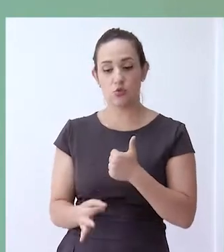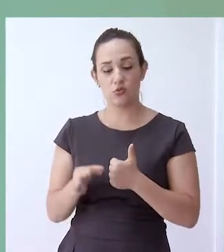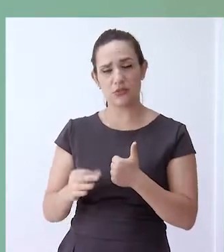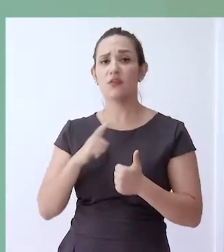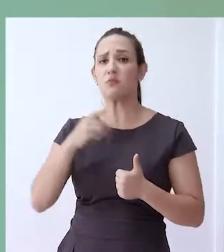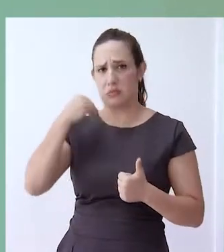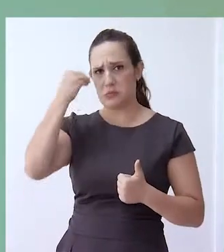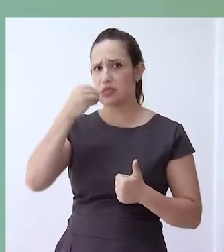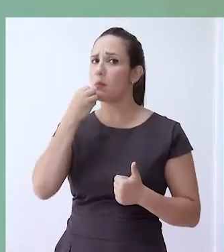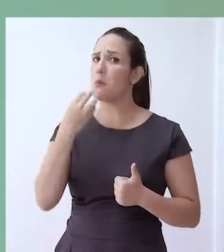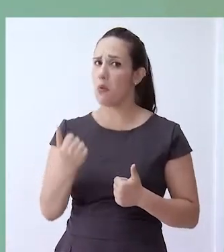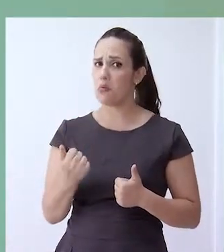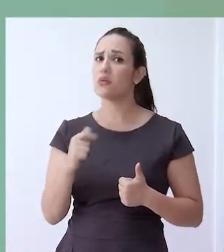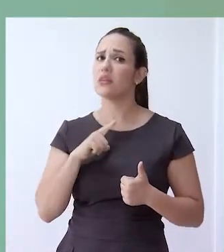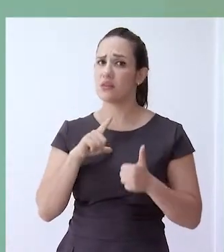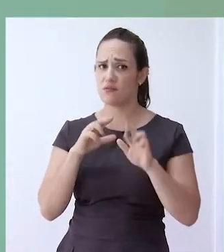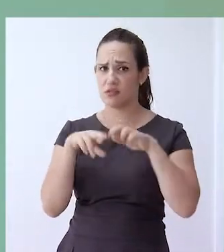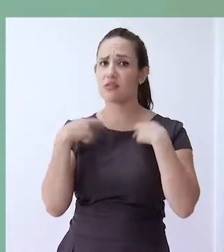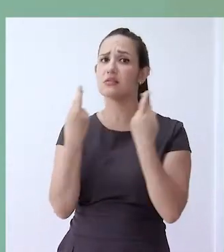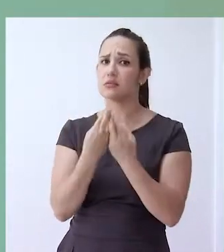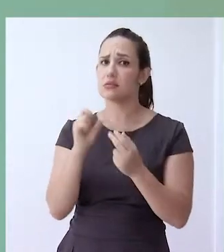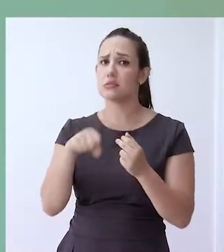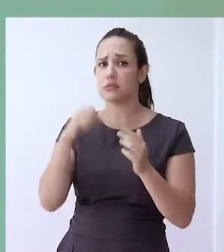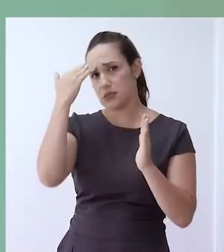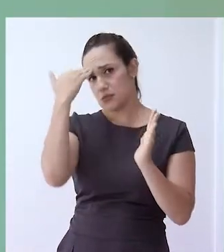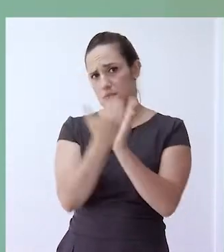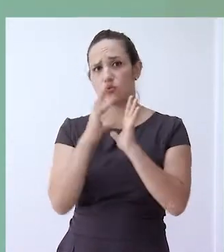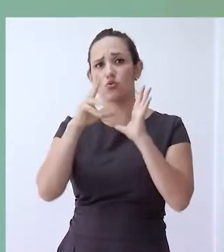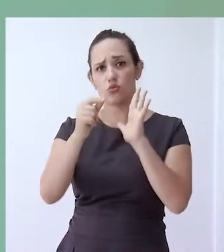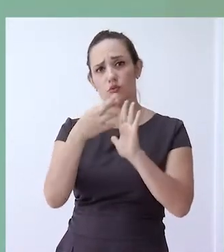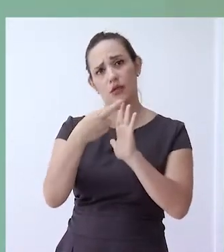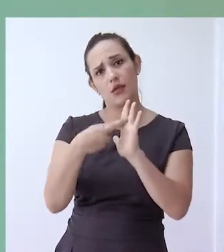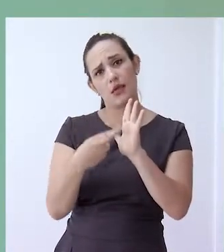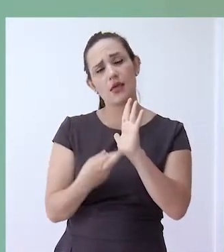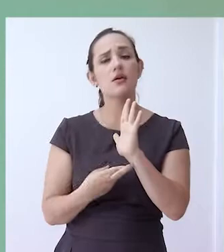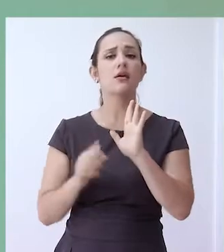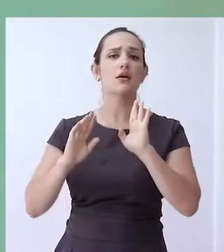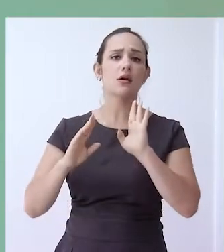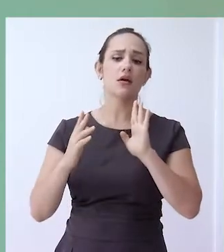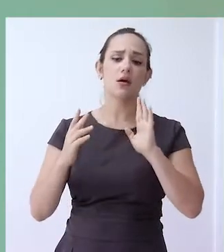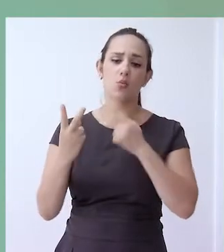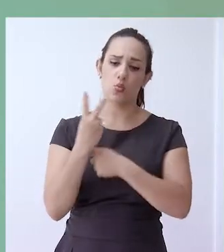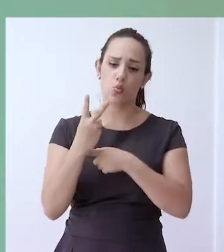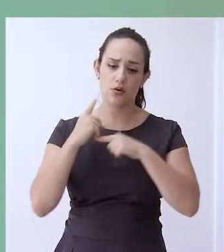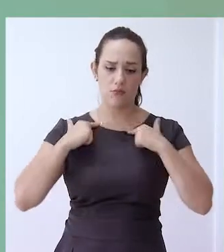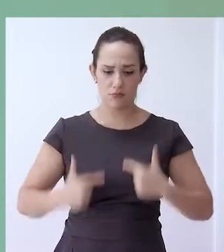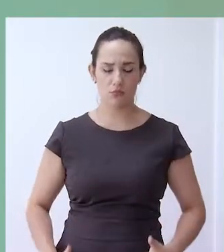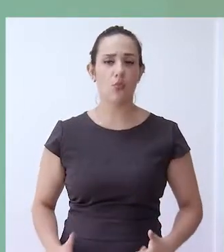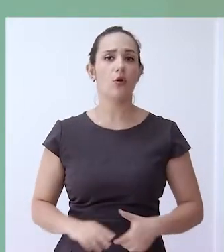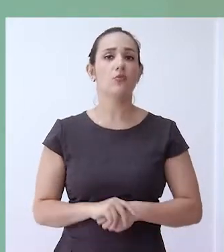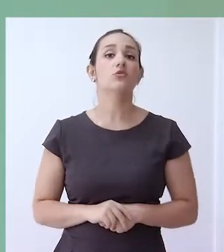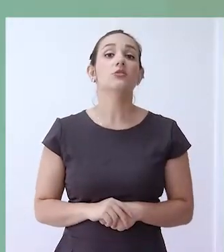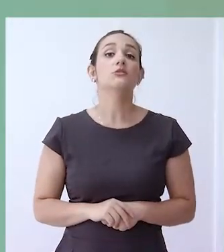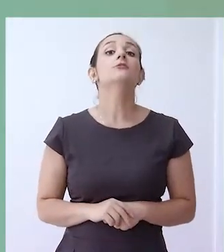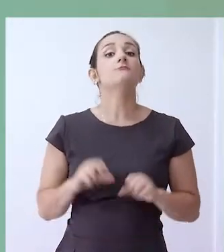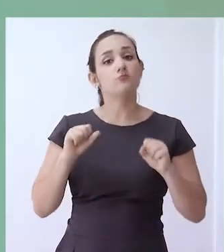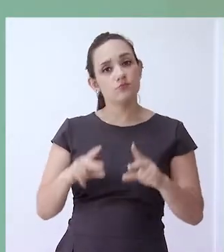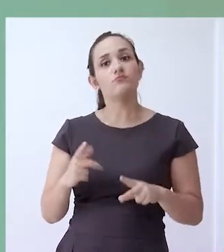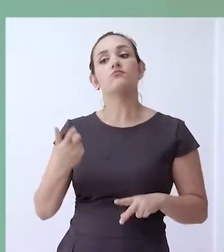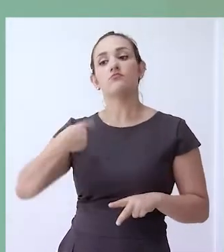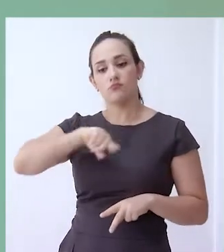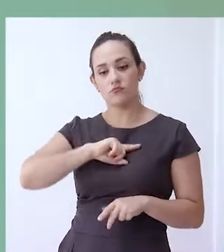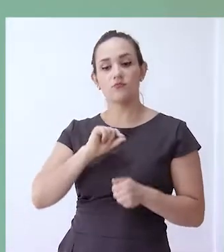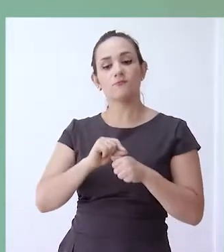Tribunal de Justiça fazer as audiências presenciais e observando os protocolos de biossegurança, nós